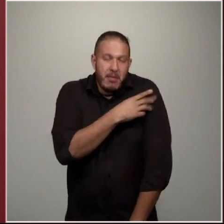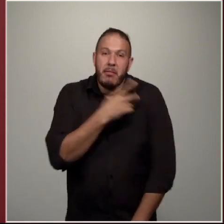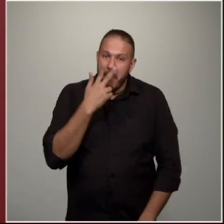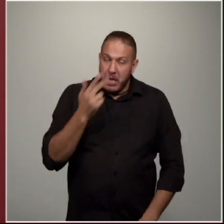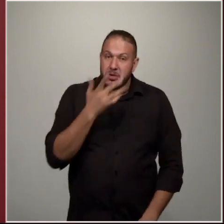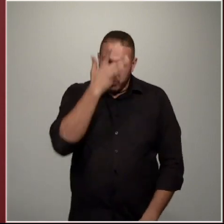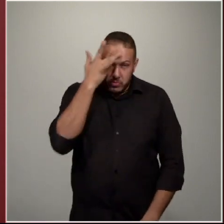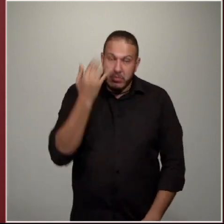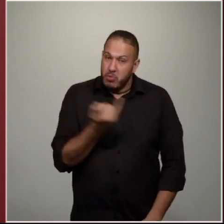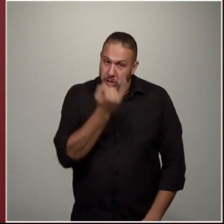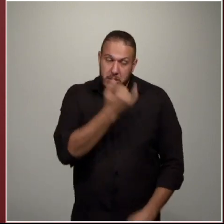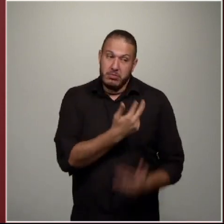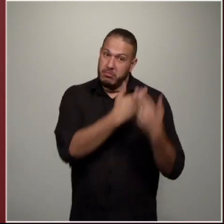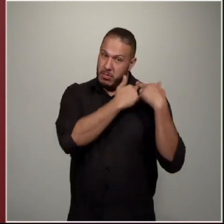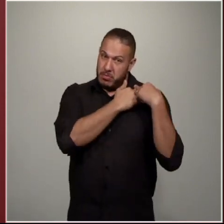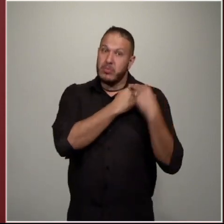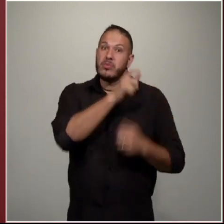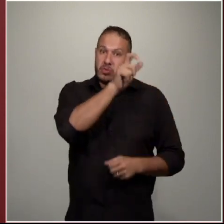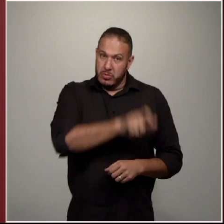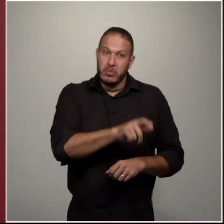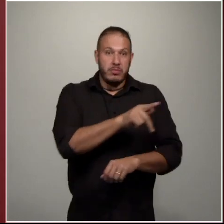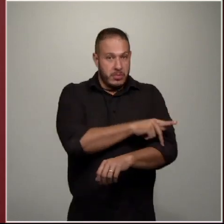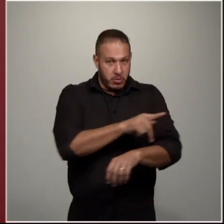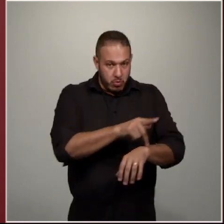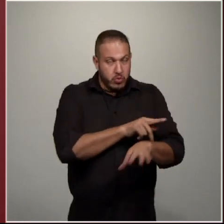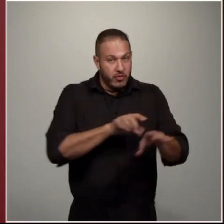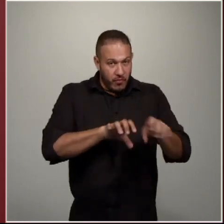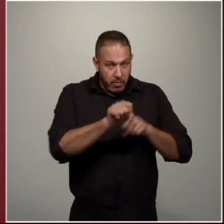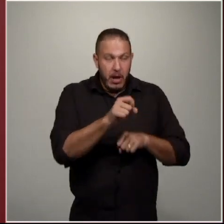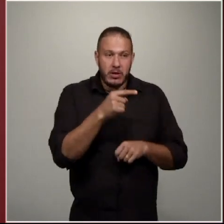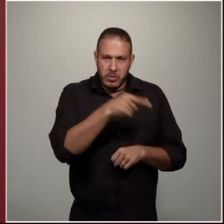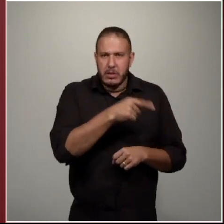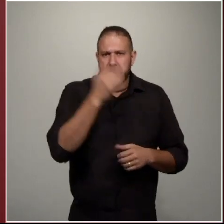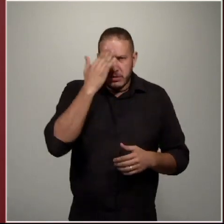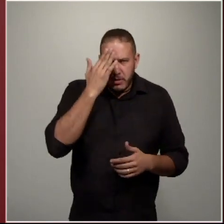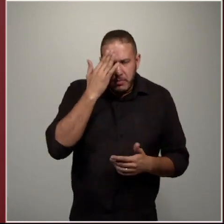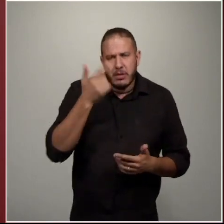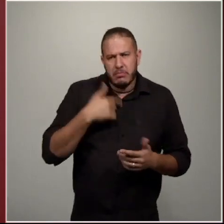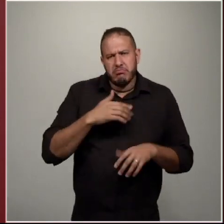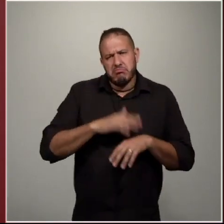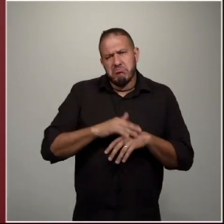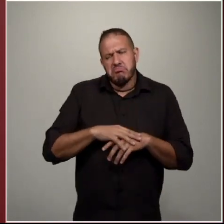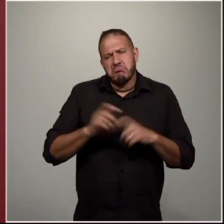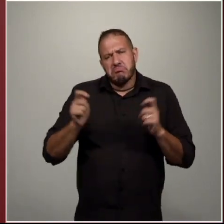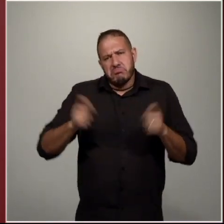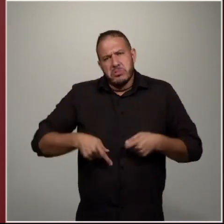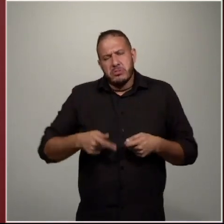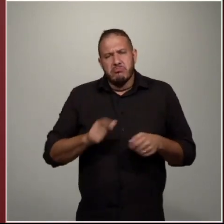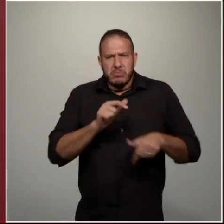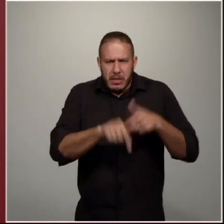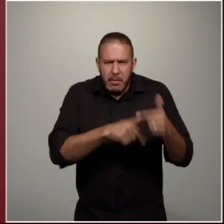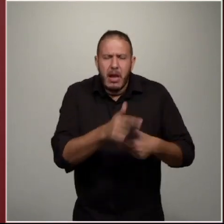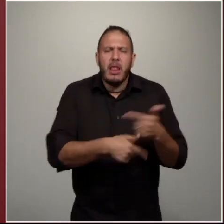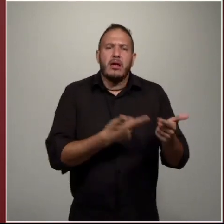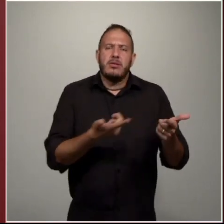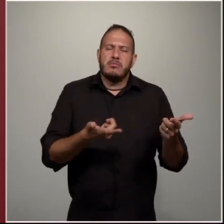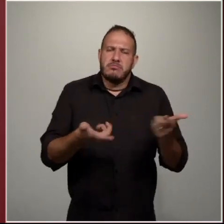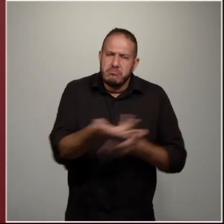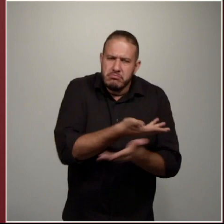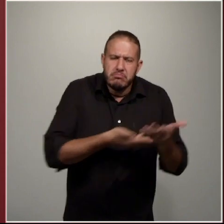e ele é ele tem teria sim condições acho que de trabalhar e atuar no